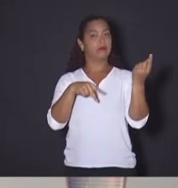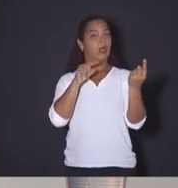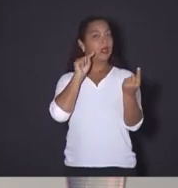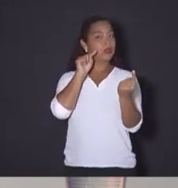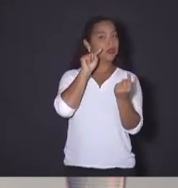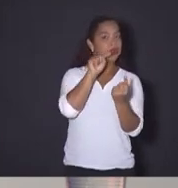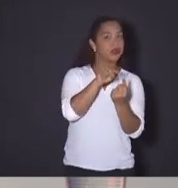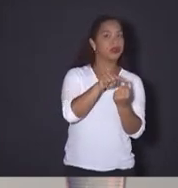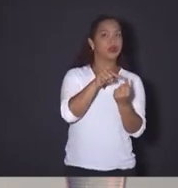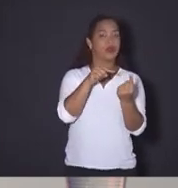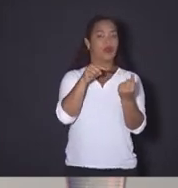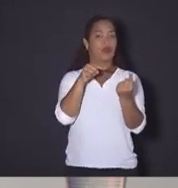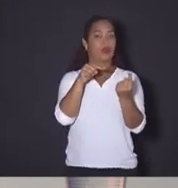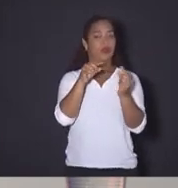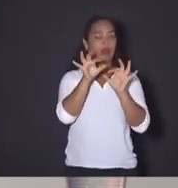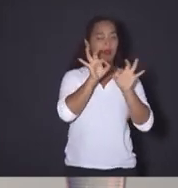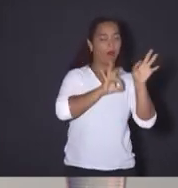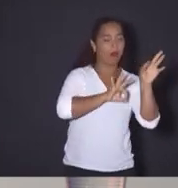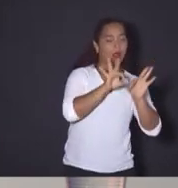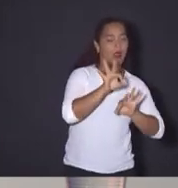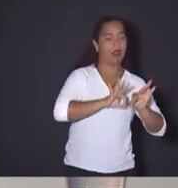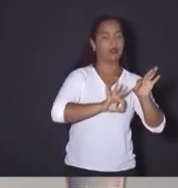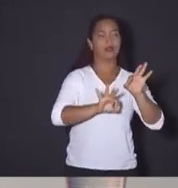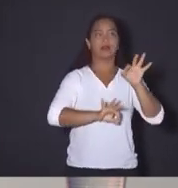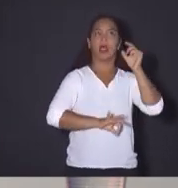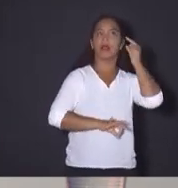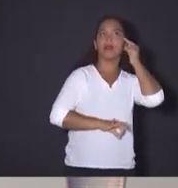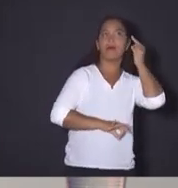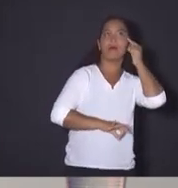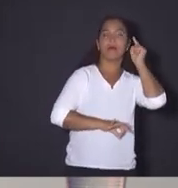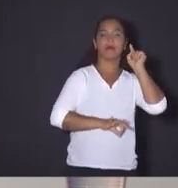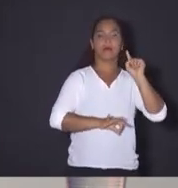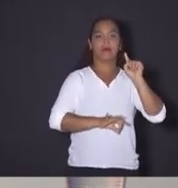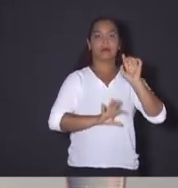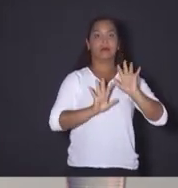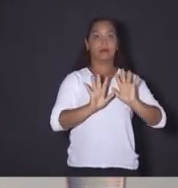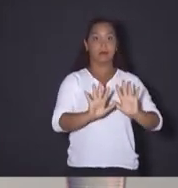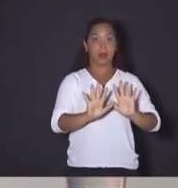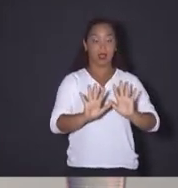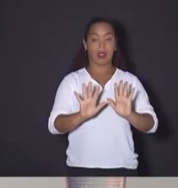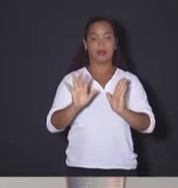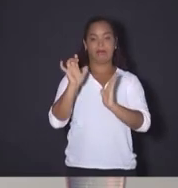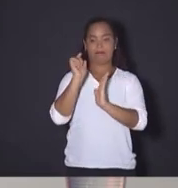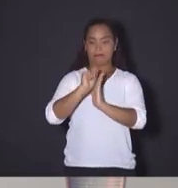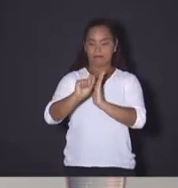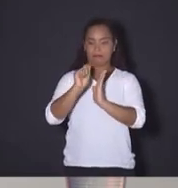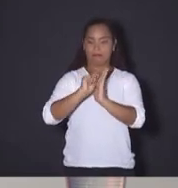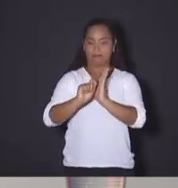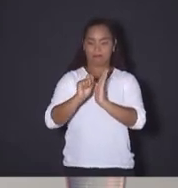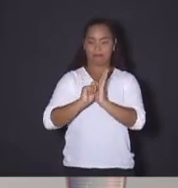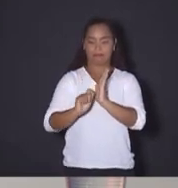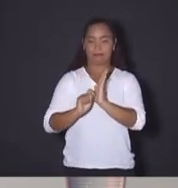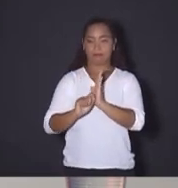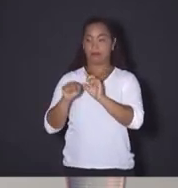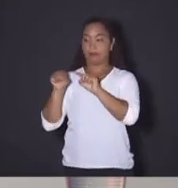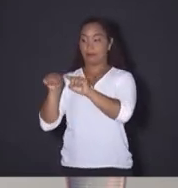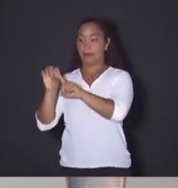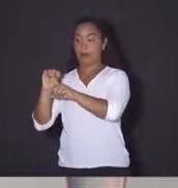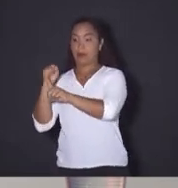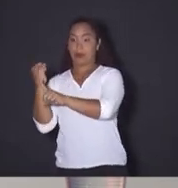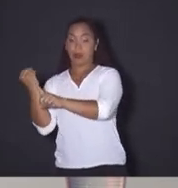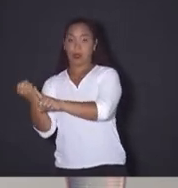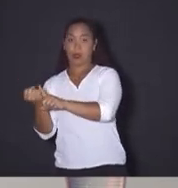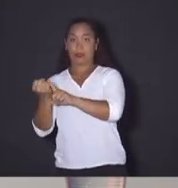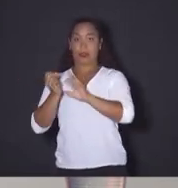de uma ação sistemática pensada mas diz mais construído nas relações sociais e